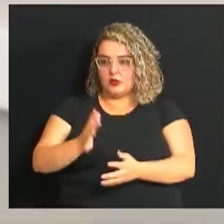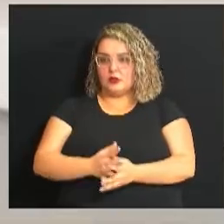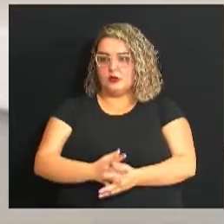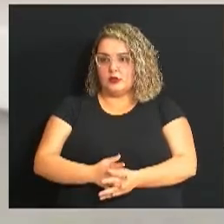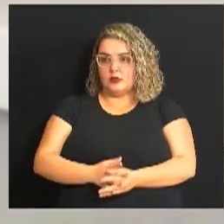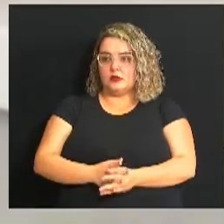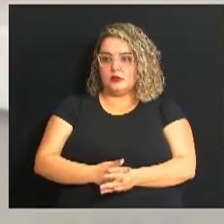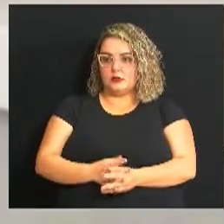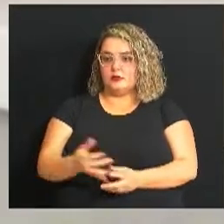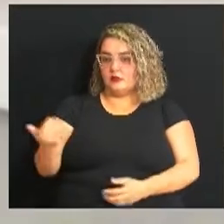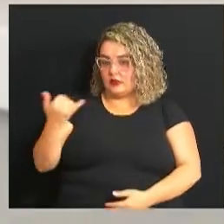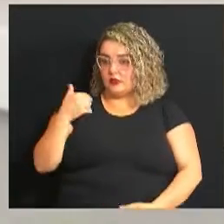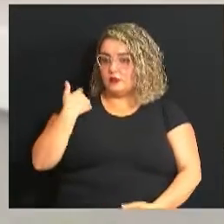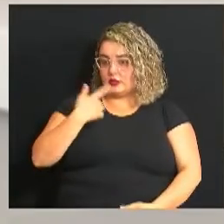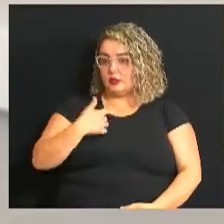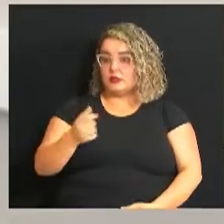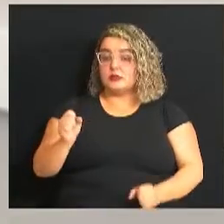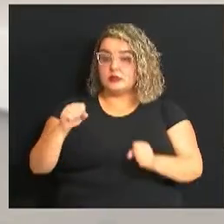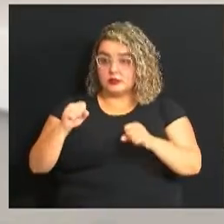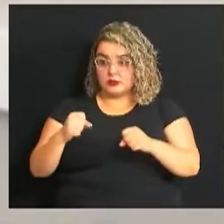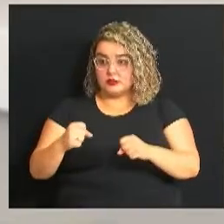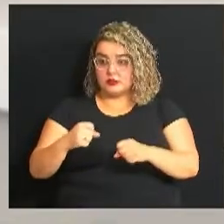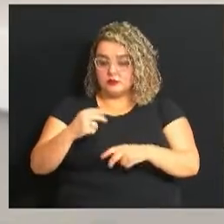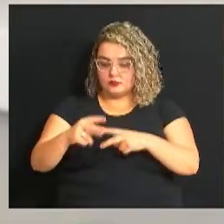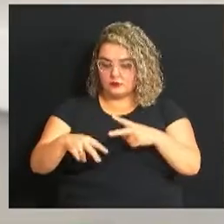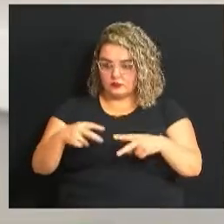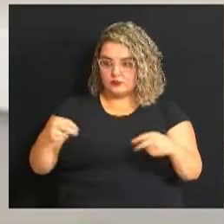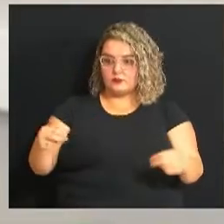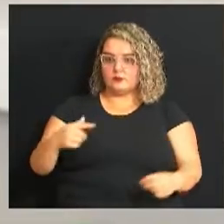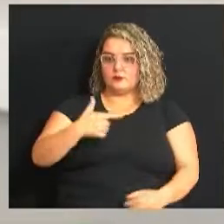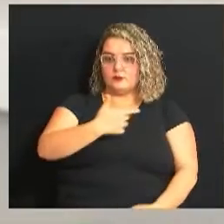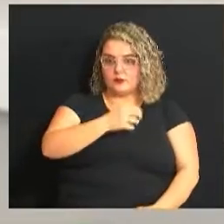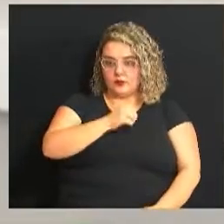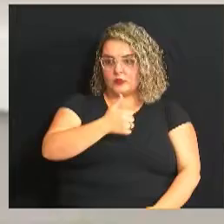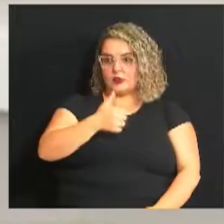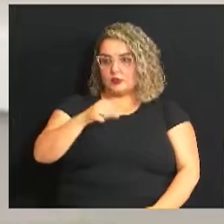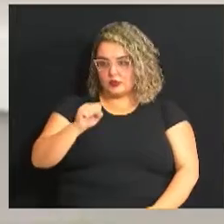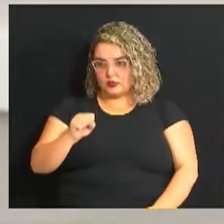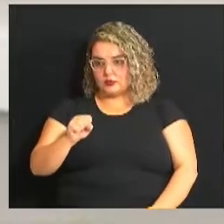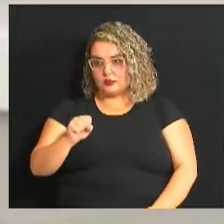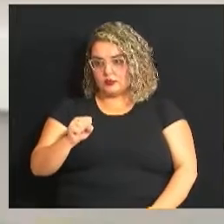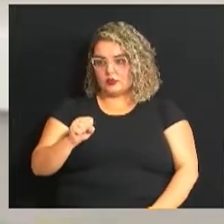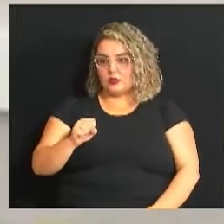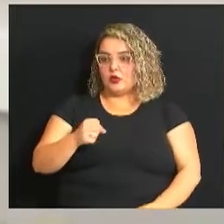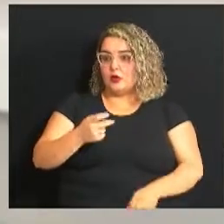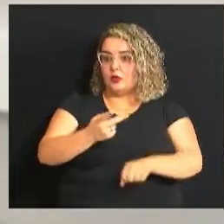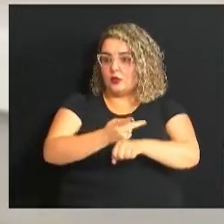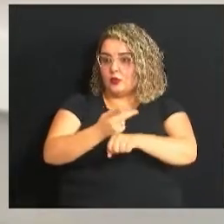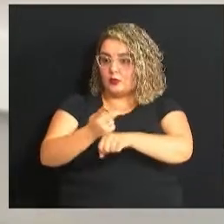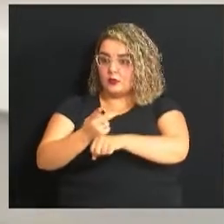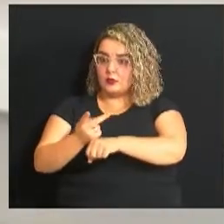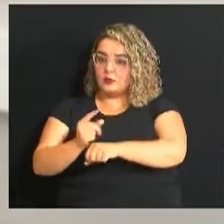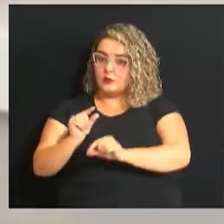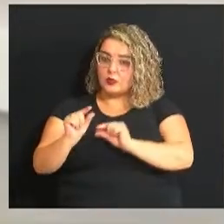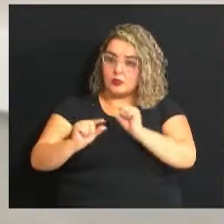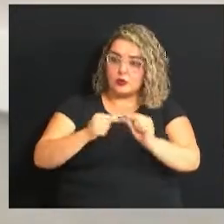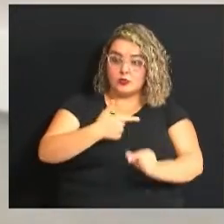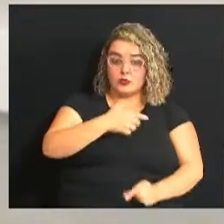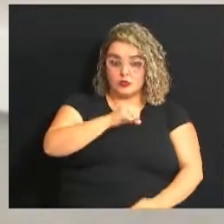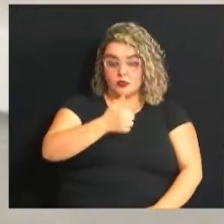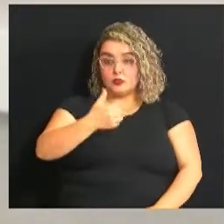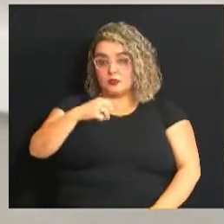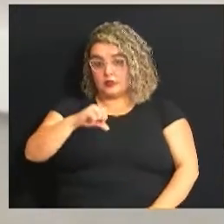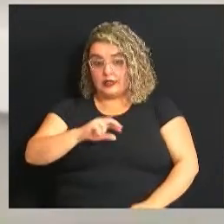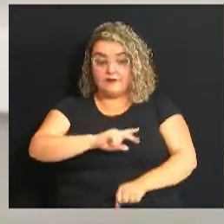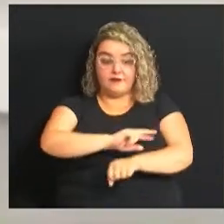Elisângela? Conta pra gente. Sim, nós inauguramos o nosso Sejusc em 2018. Em 2018 a procura foi um pouco mais tímida, 2019 muita